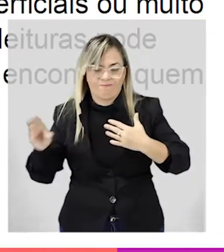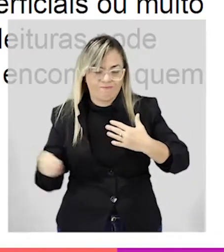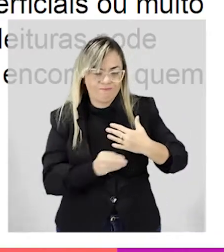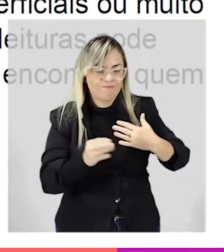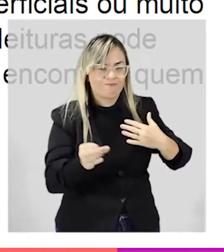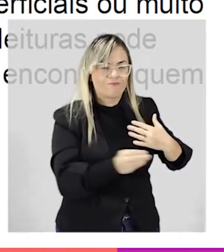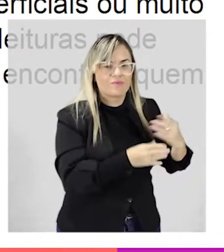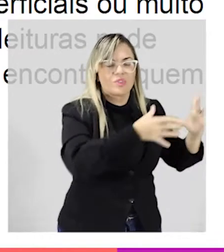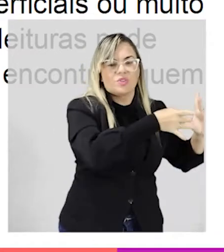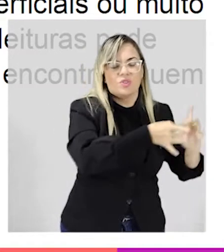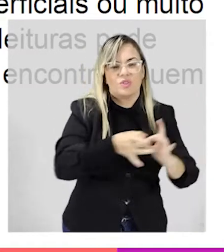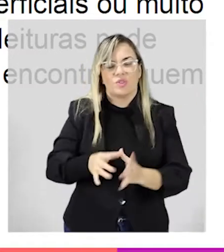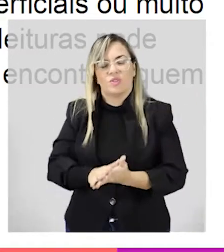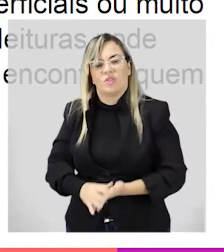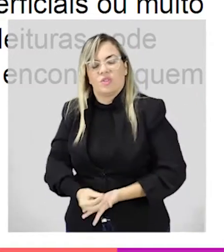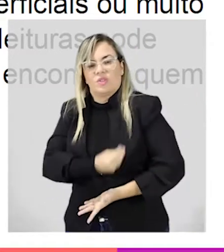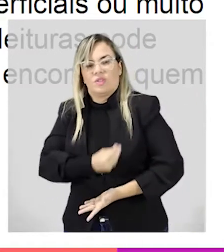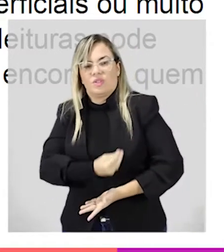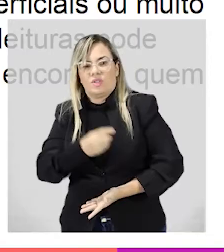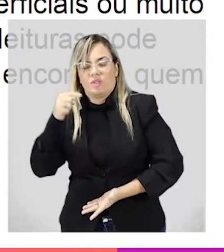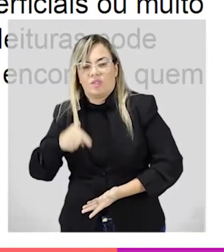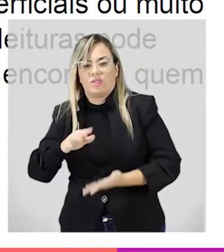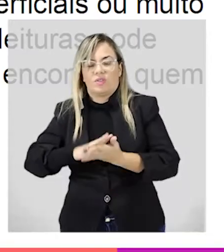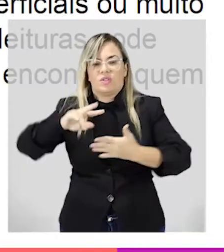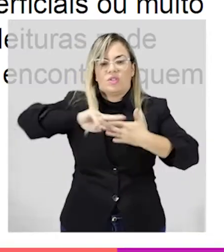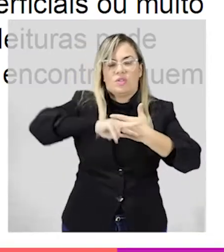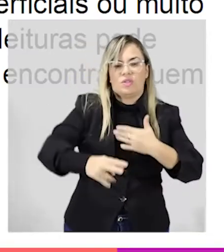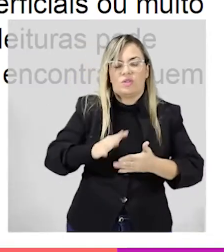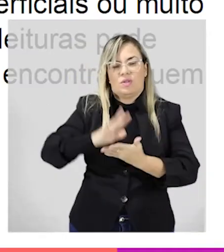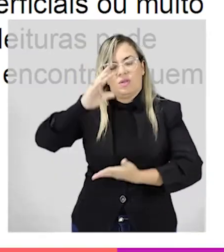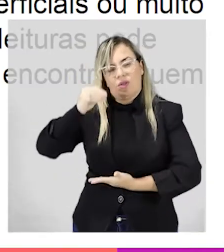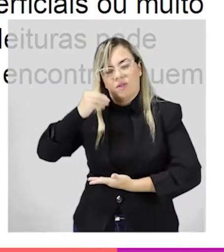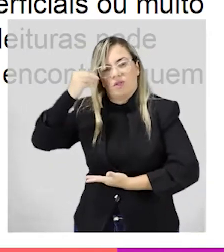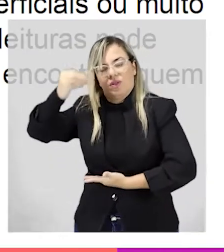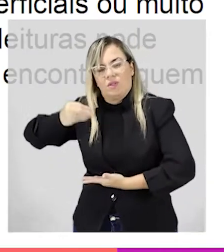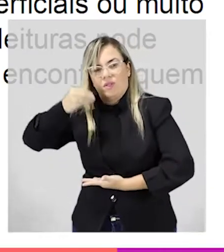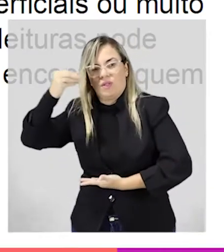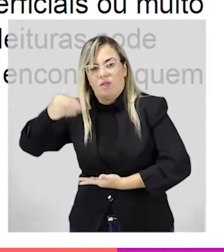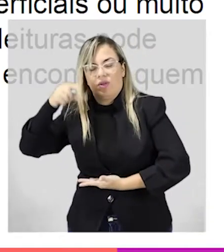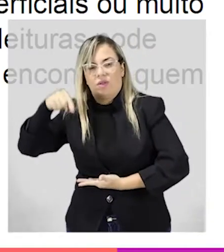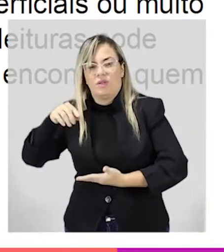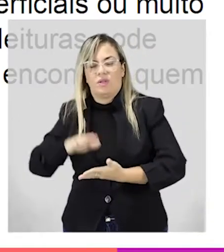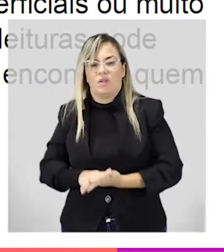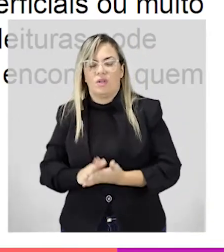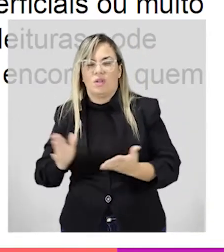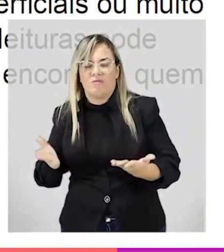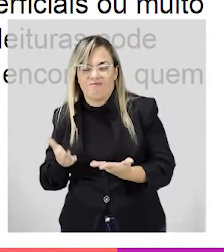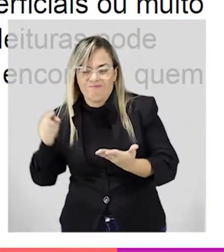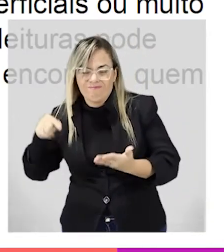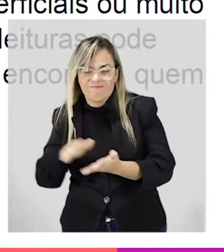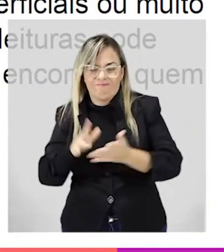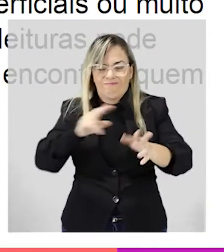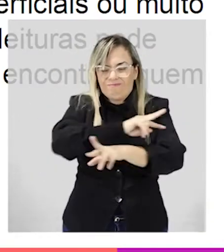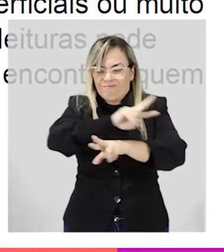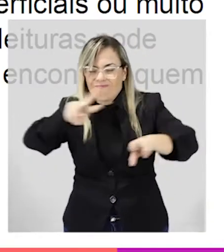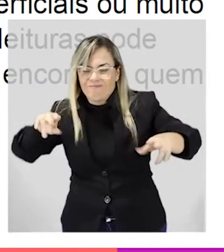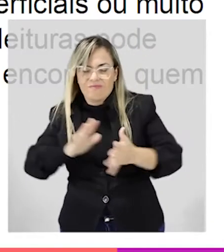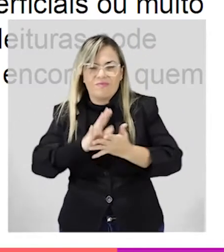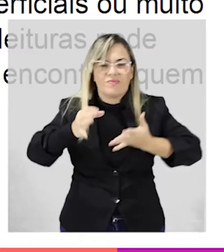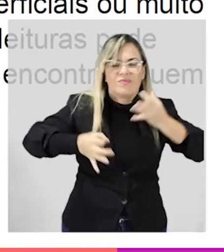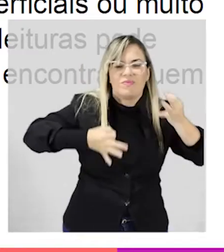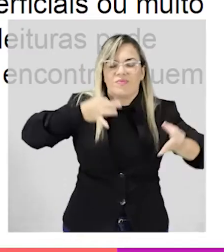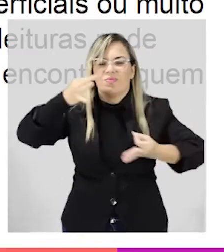vida, produto das nossas experiências. É o que nos fornece a variedade de argumentos para que